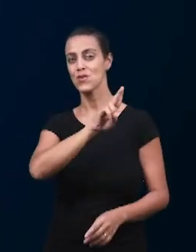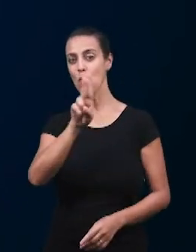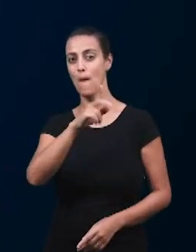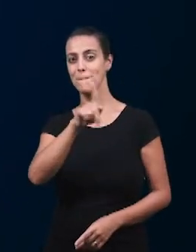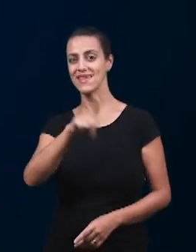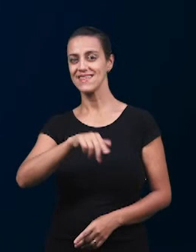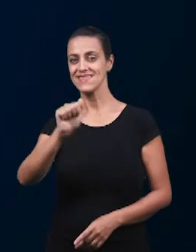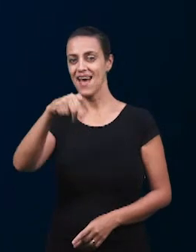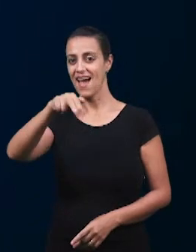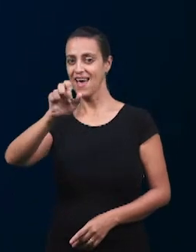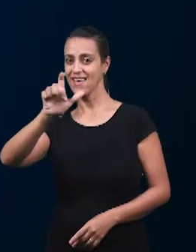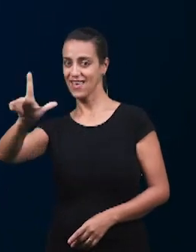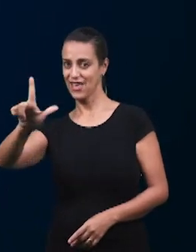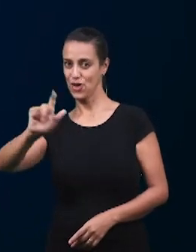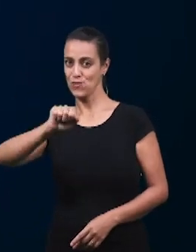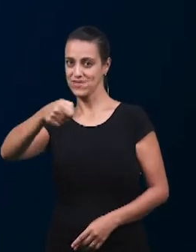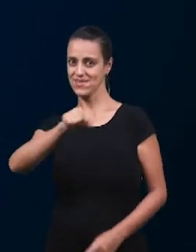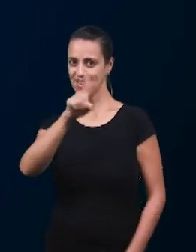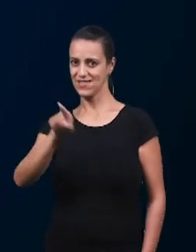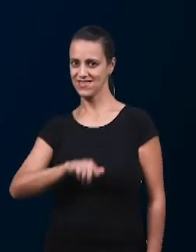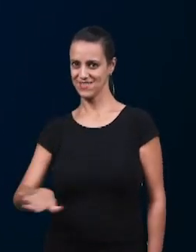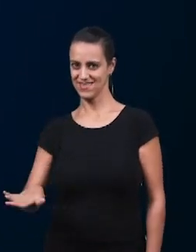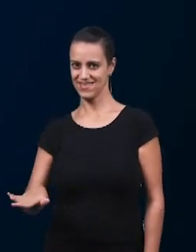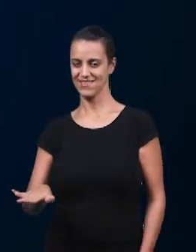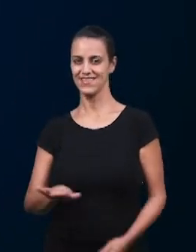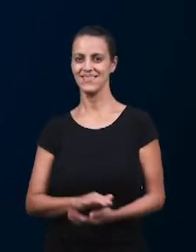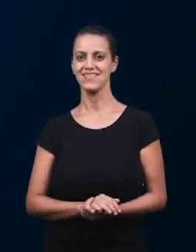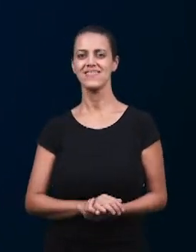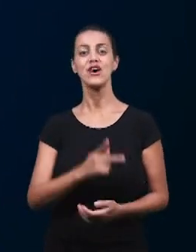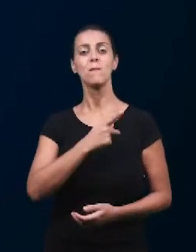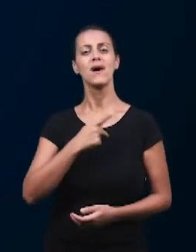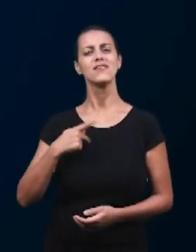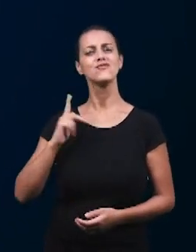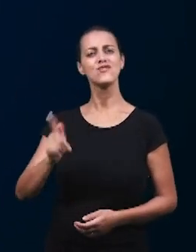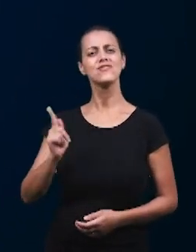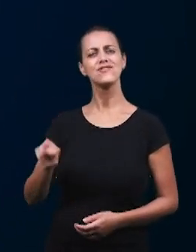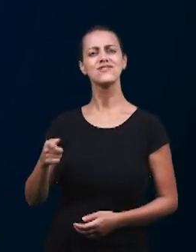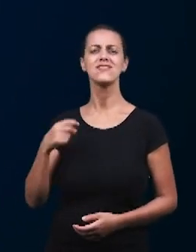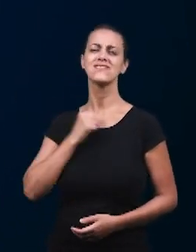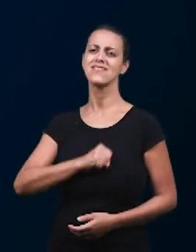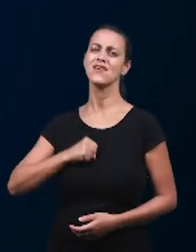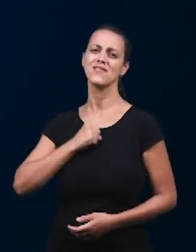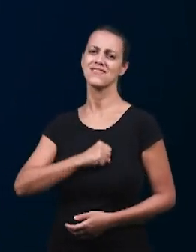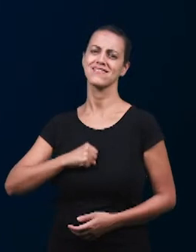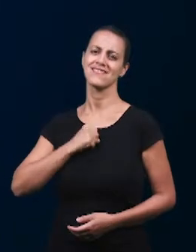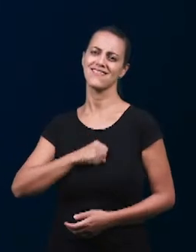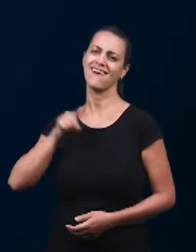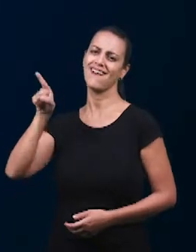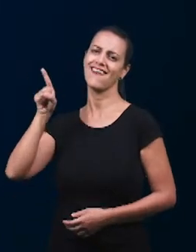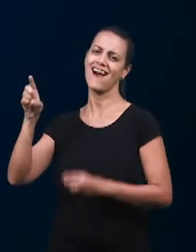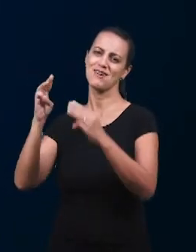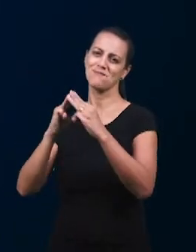Jesus? O nome dele é Zaqueu. Pastor Judete,